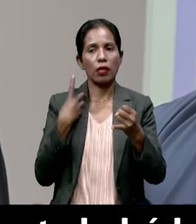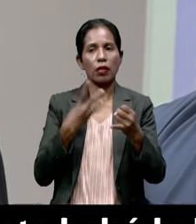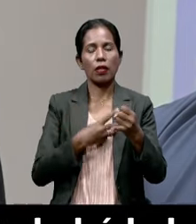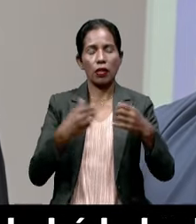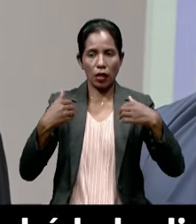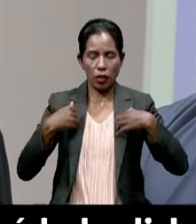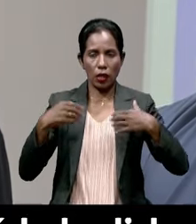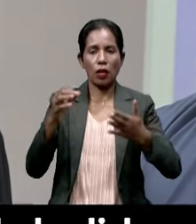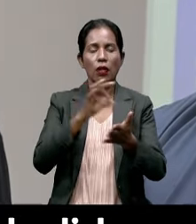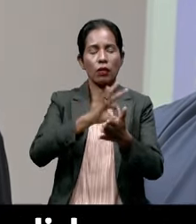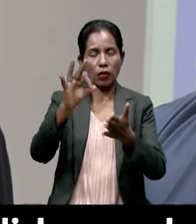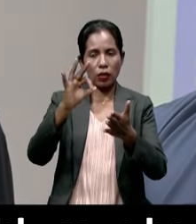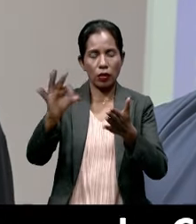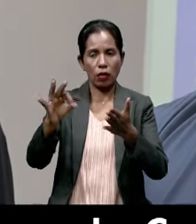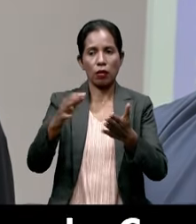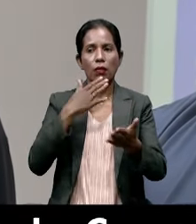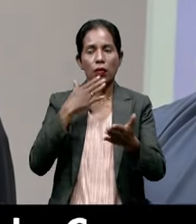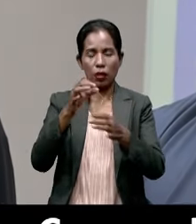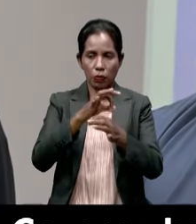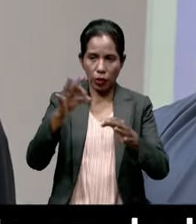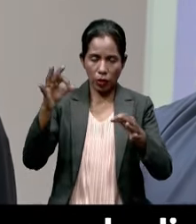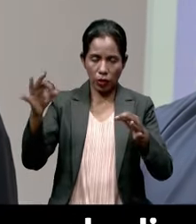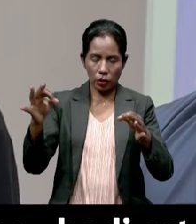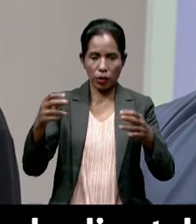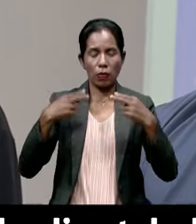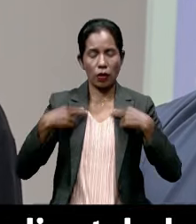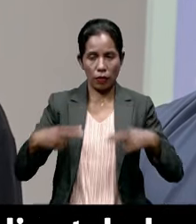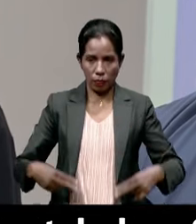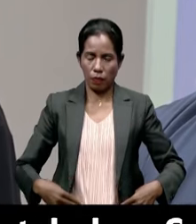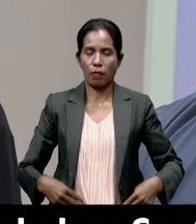formação moral, espiritual ou humana.